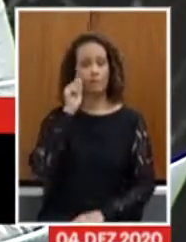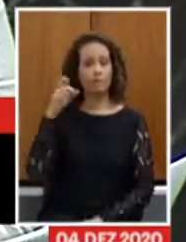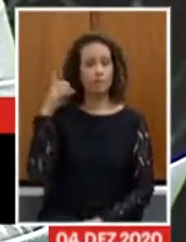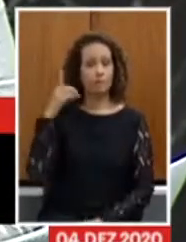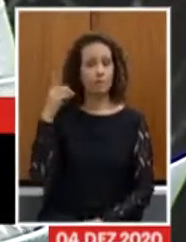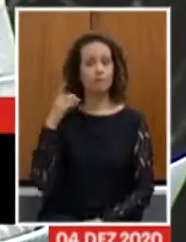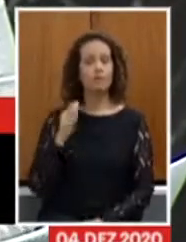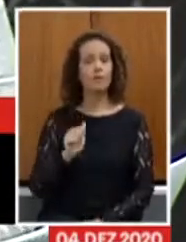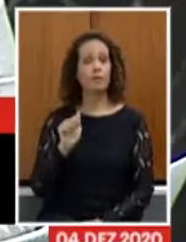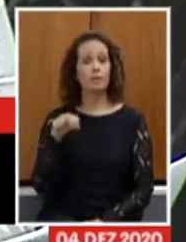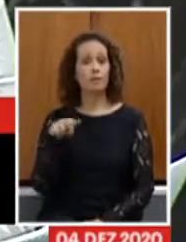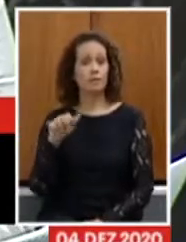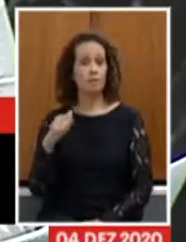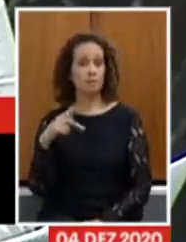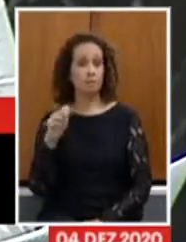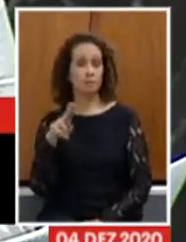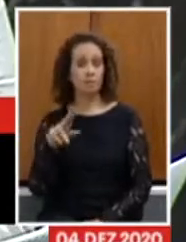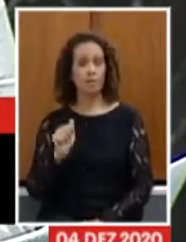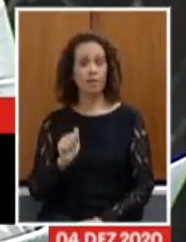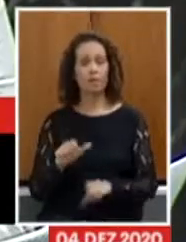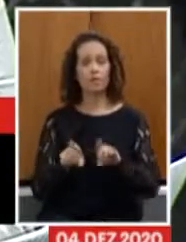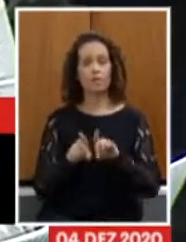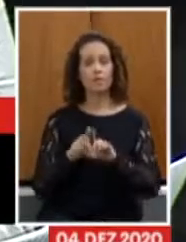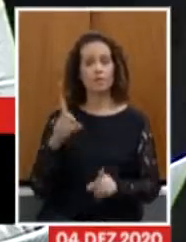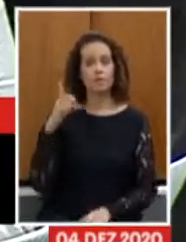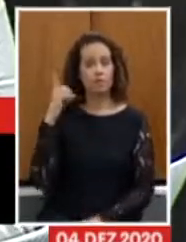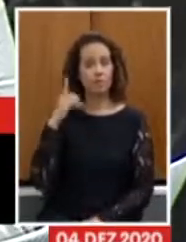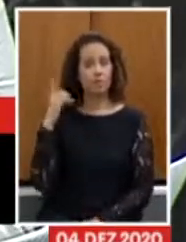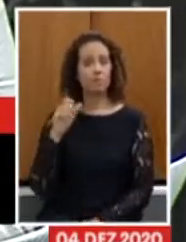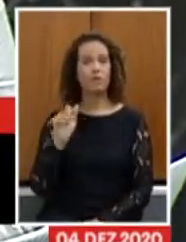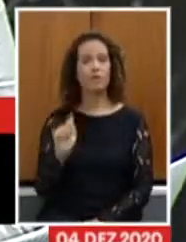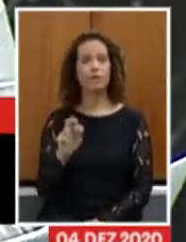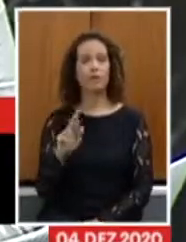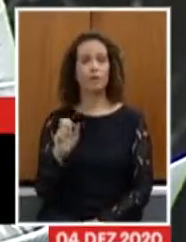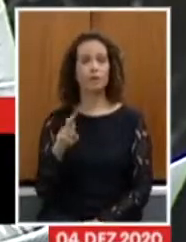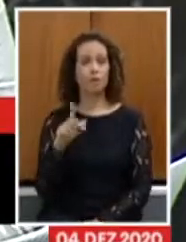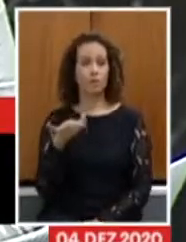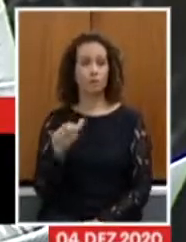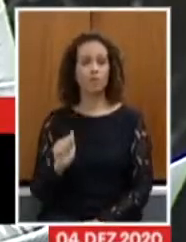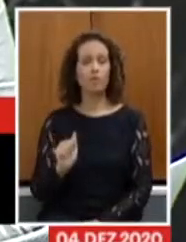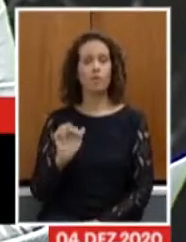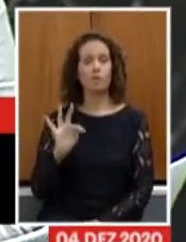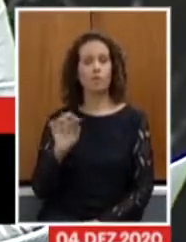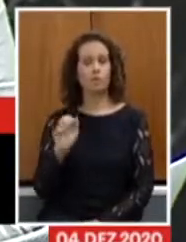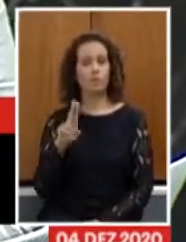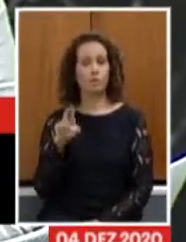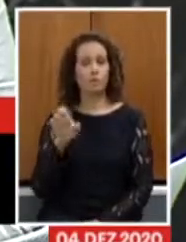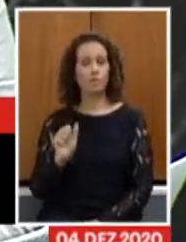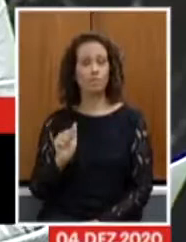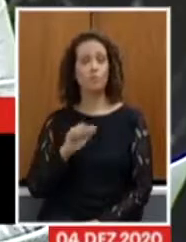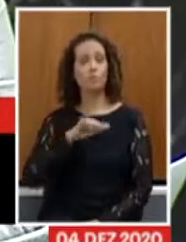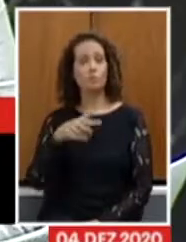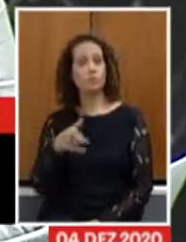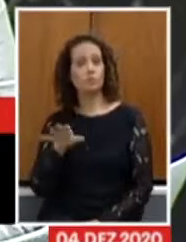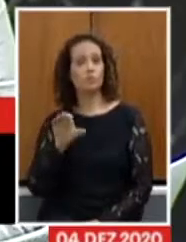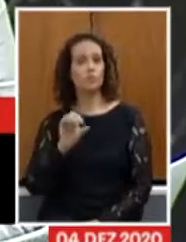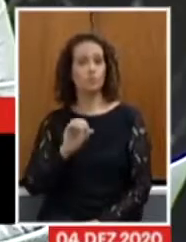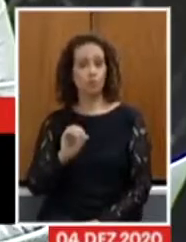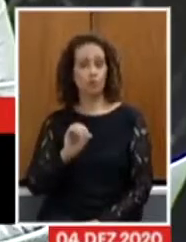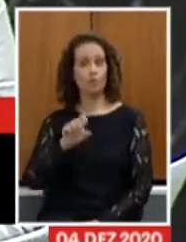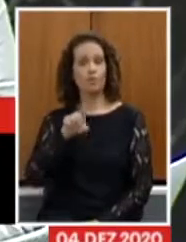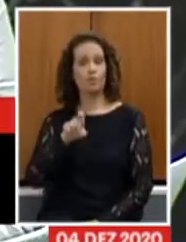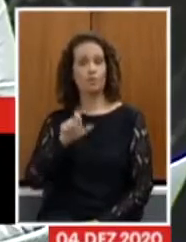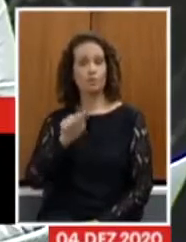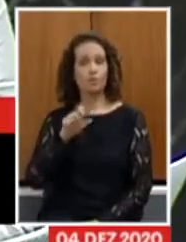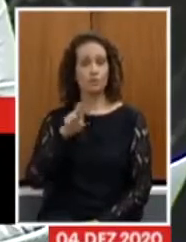de Jesus, e os deputados Inácio Franco, Noraldino Júnior, Tadeu Martins Leite e João Vitor Xavier. Cumprido o objetivo